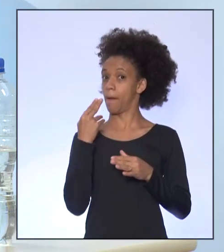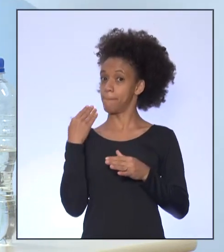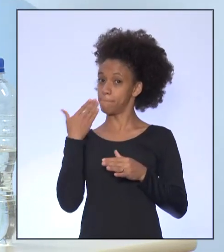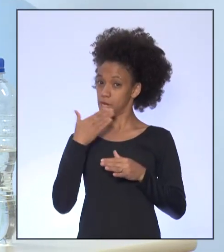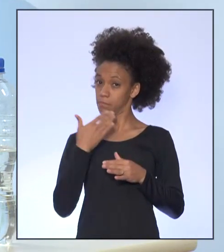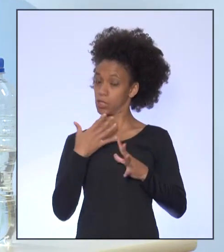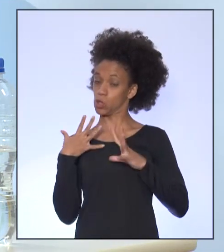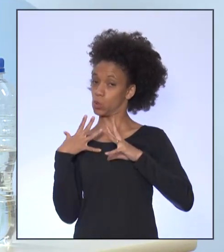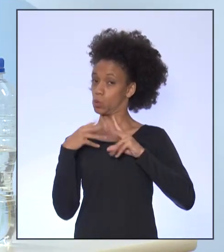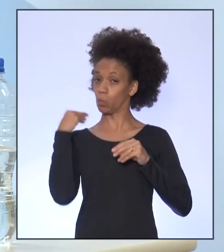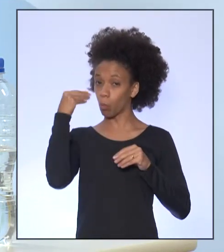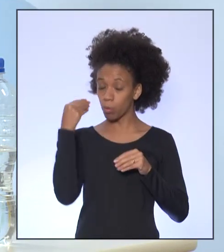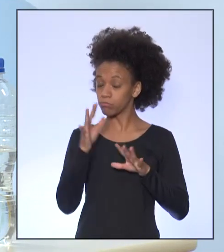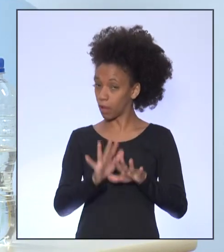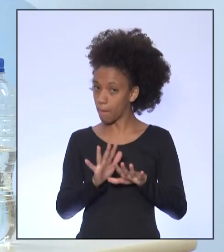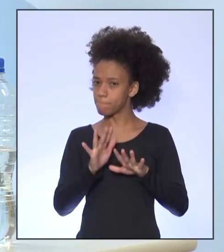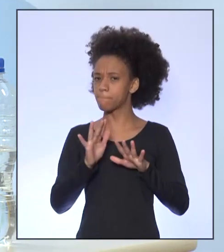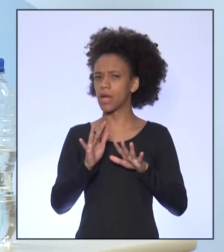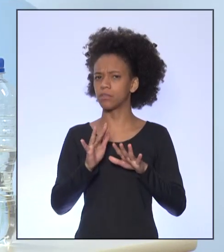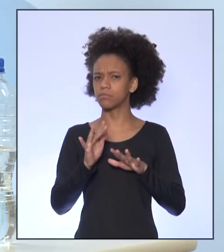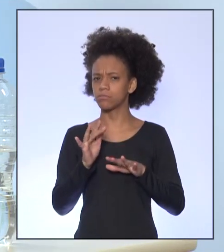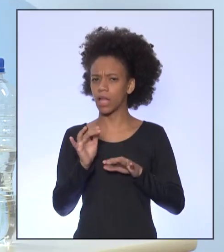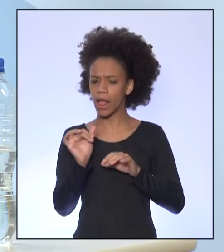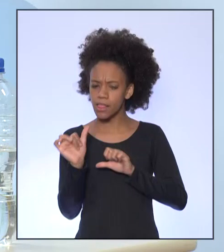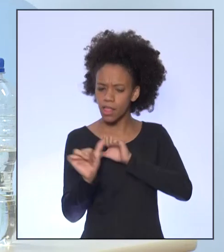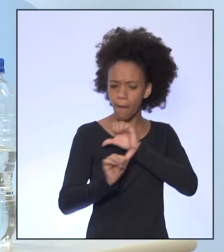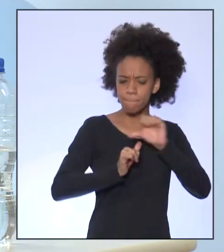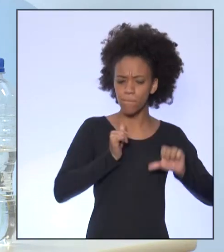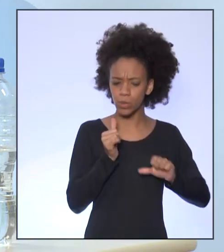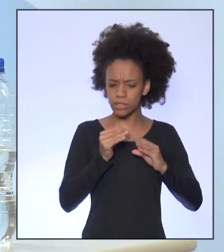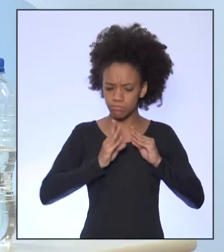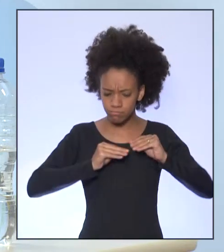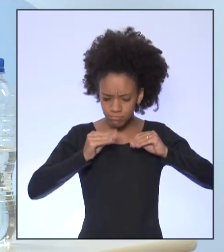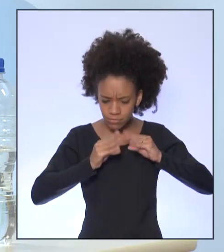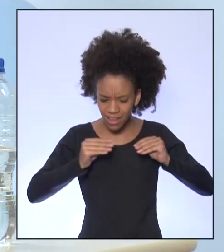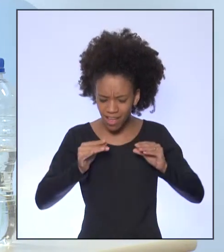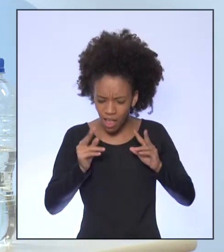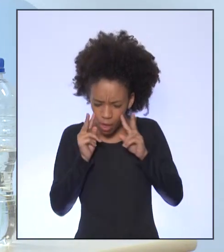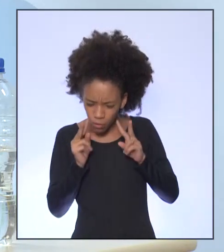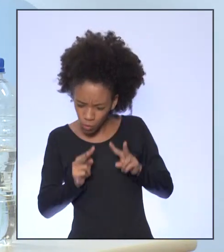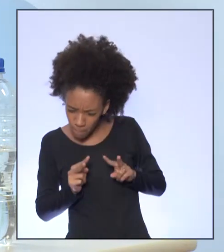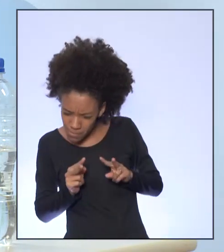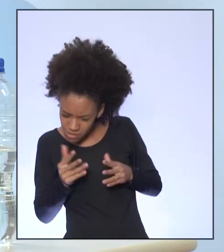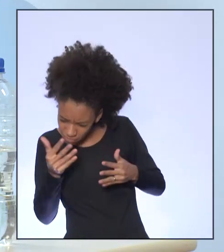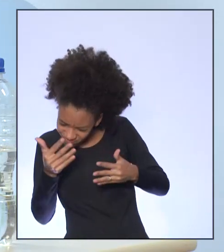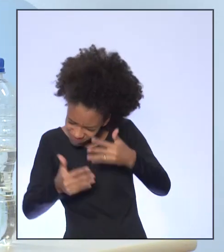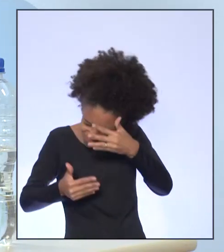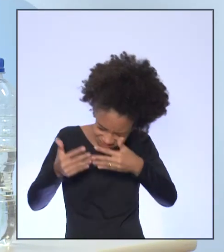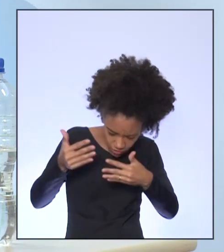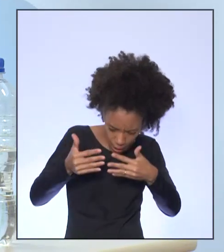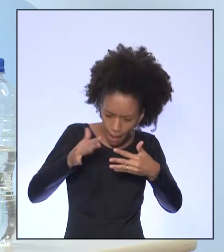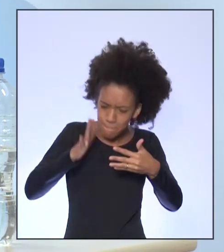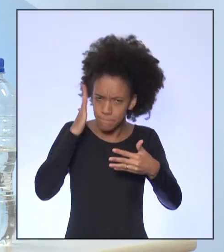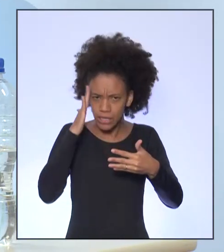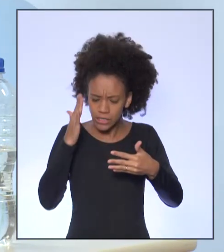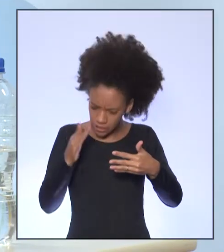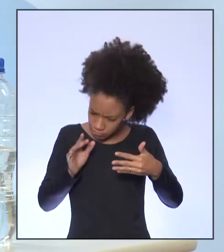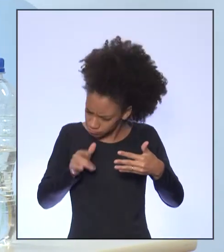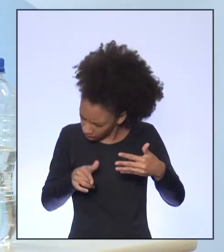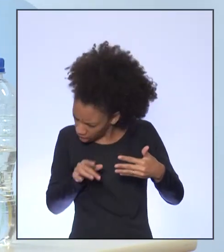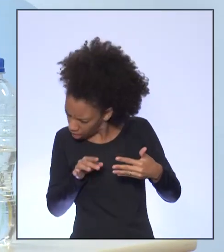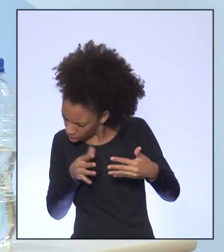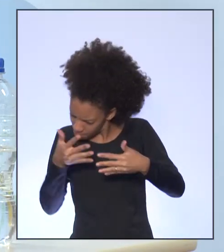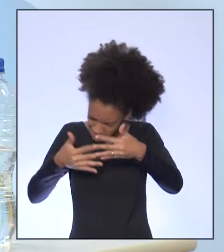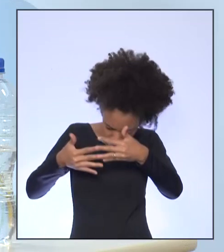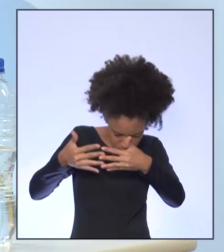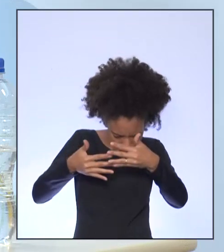trazem mudança na massa. Então, de repente, ali, eu não estou vendo nenhuma diferença a olho nu, mas eu sei que teve uma transformação. Ó,